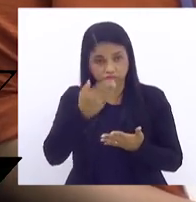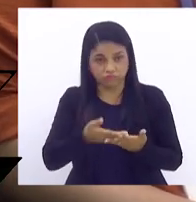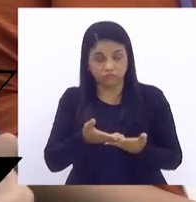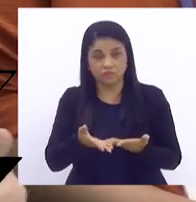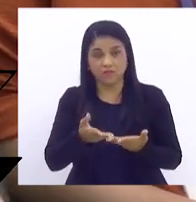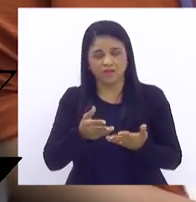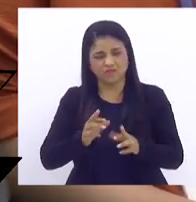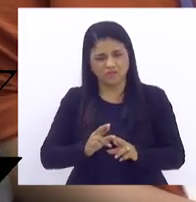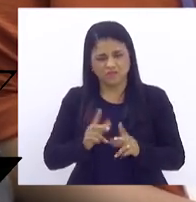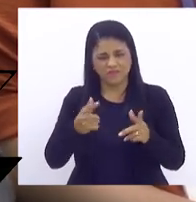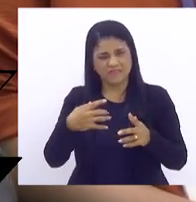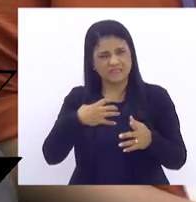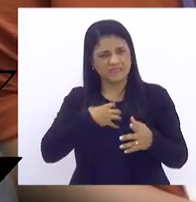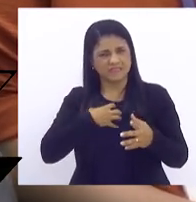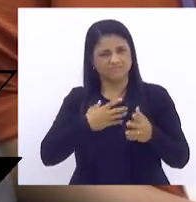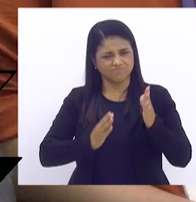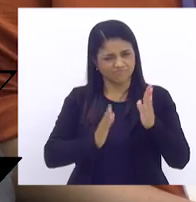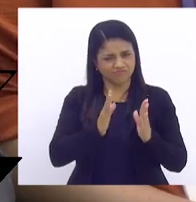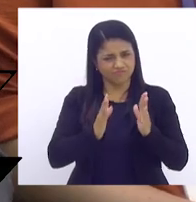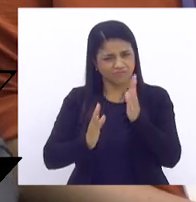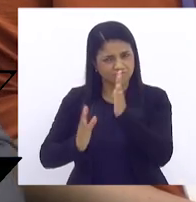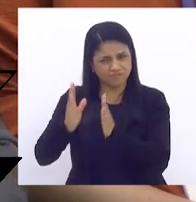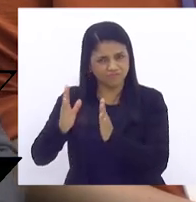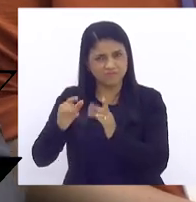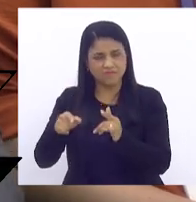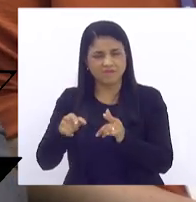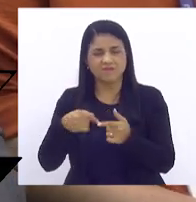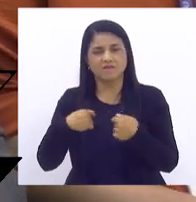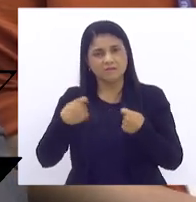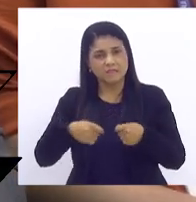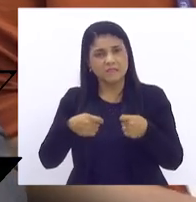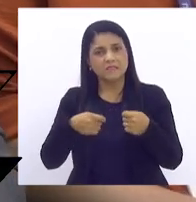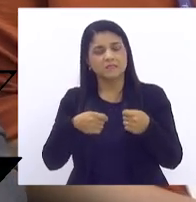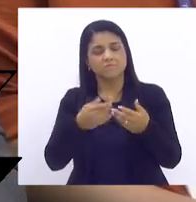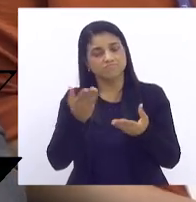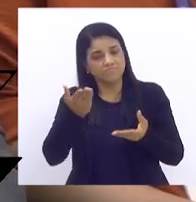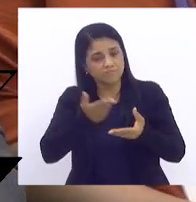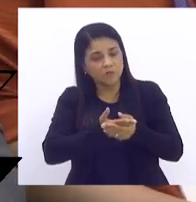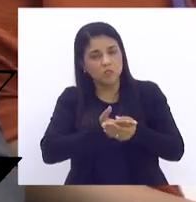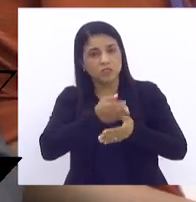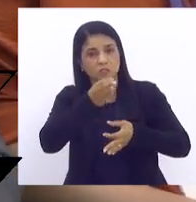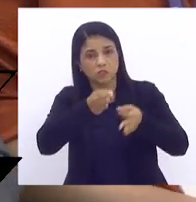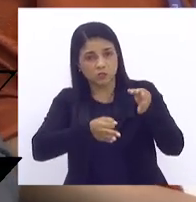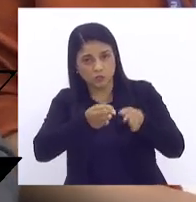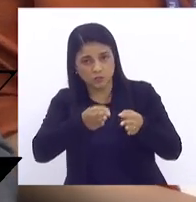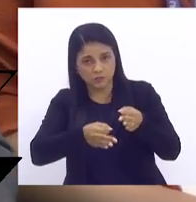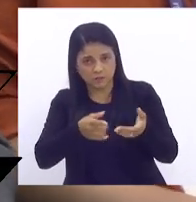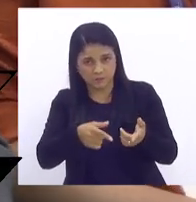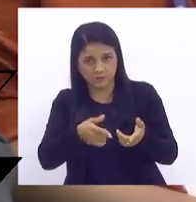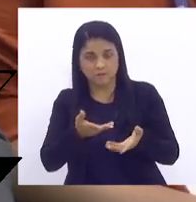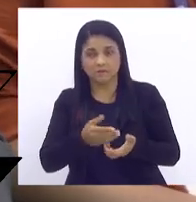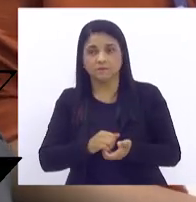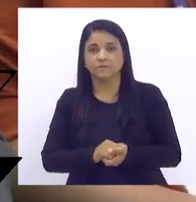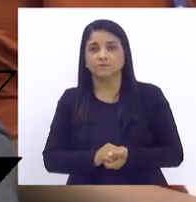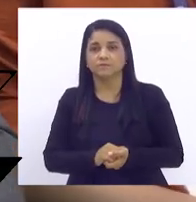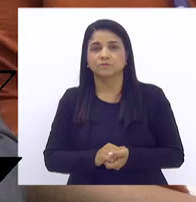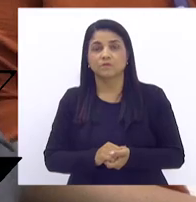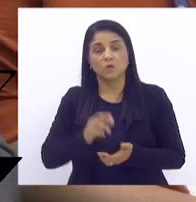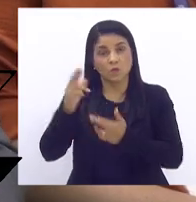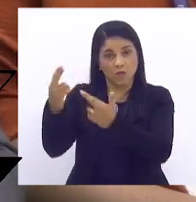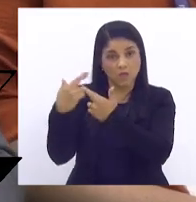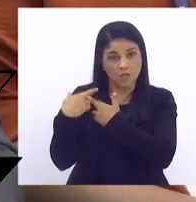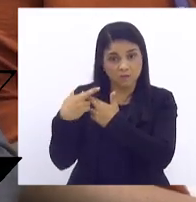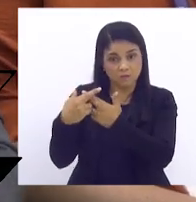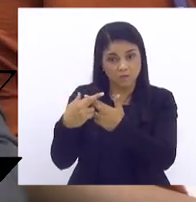eu fiquei com essa sensação. Eu falei assim, então, se uma sindicância é aberta, né, o responsável